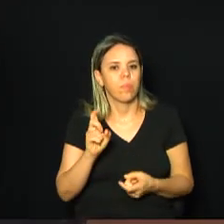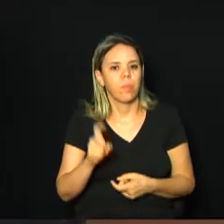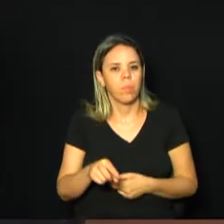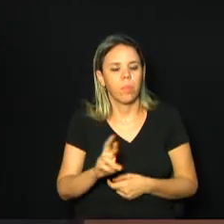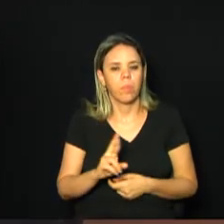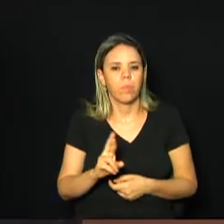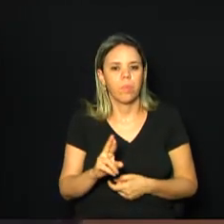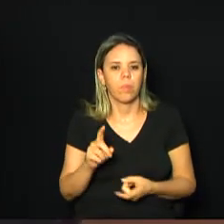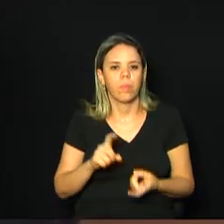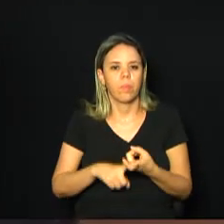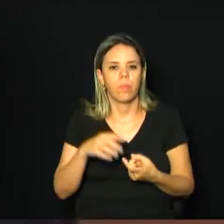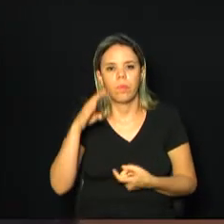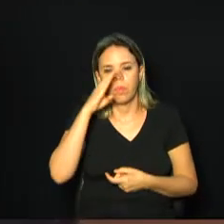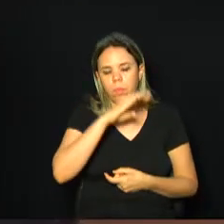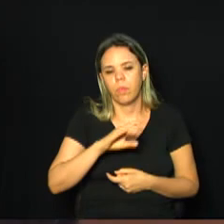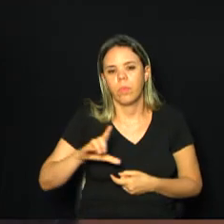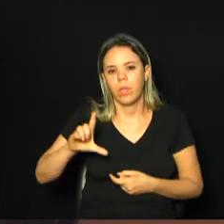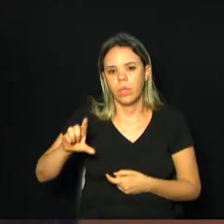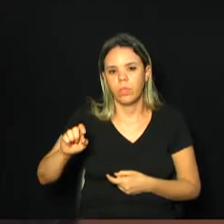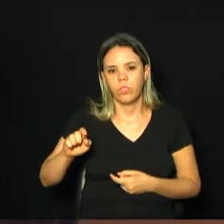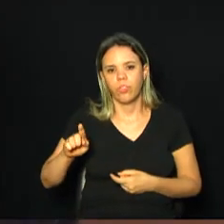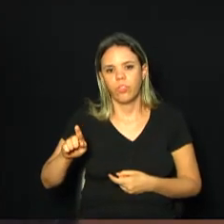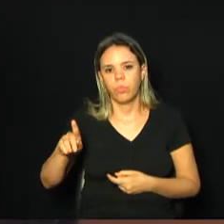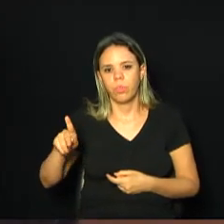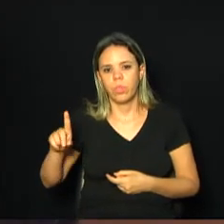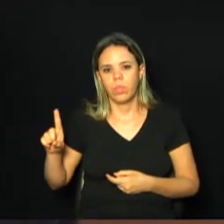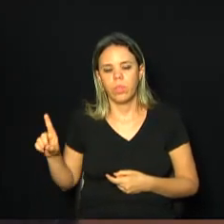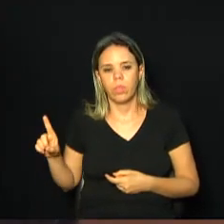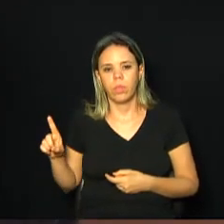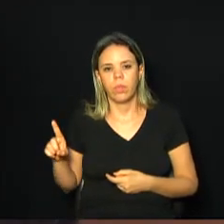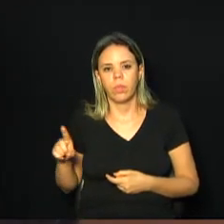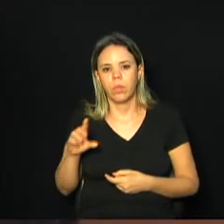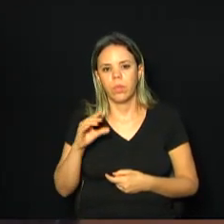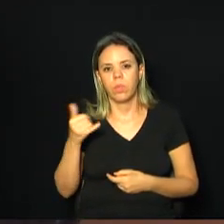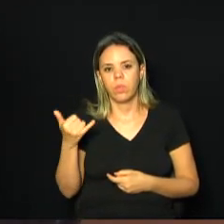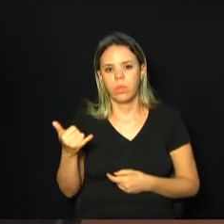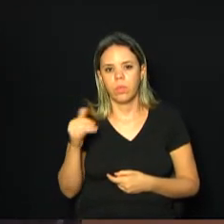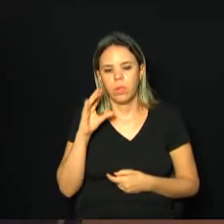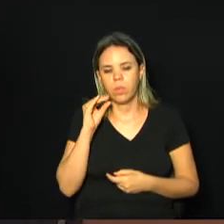violar LGPD com celular de funcionária.